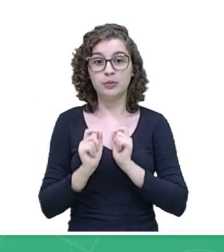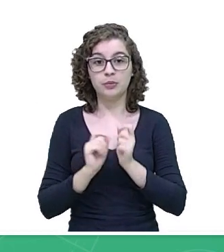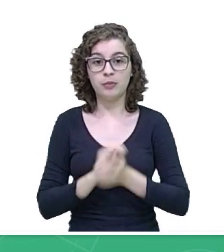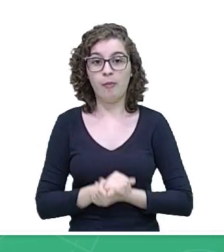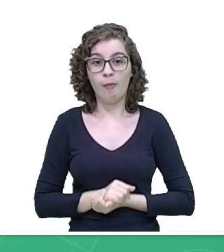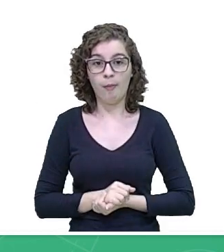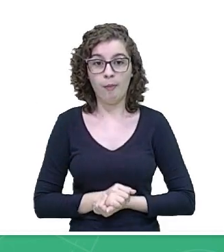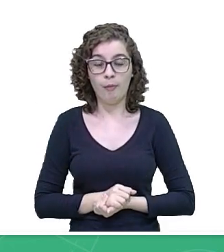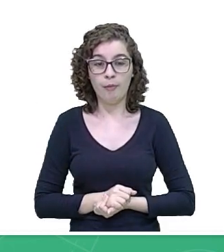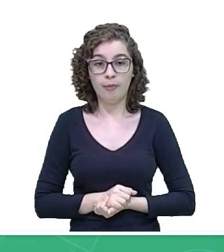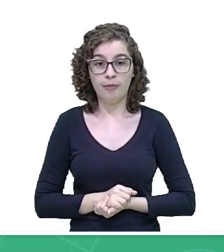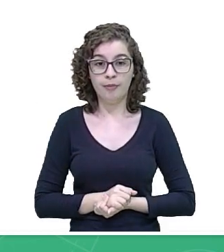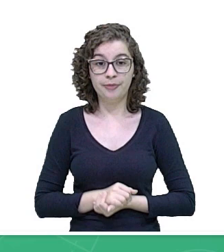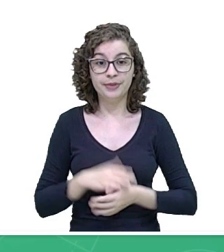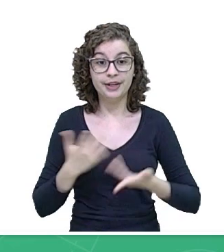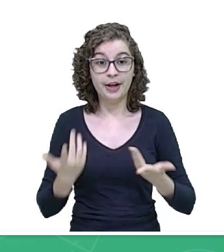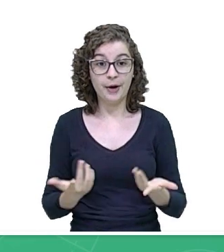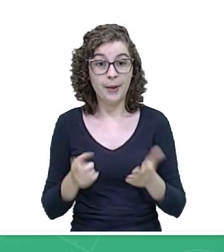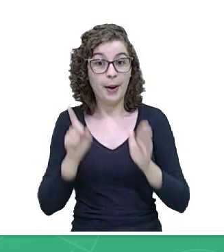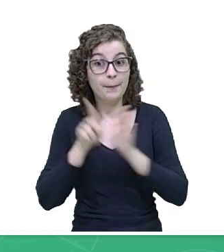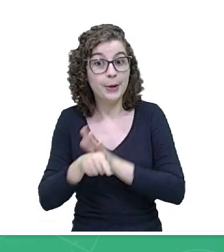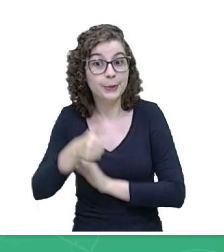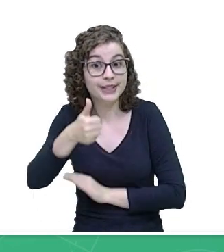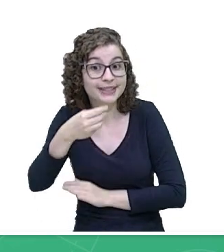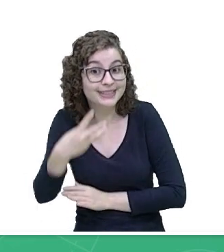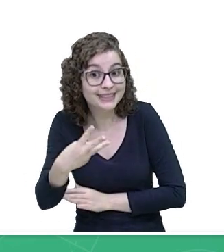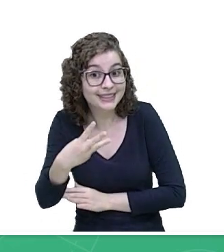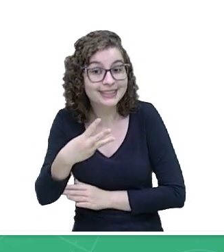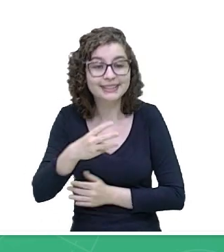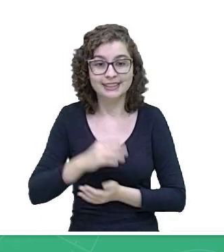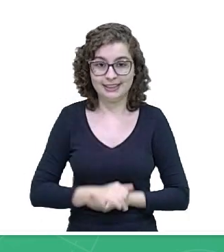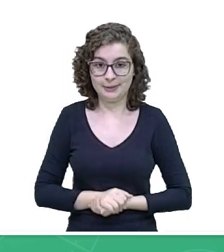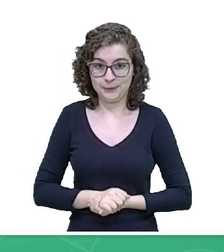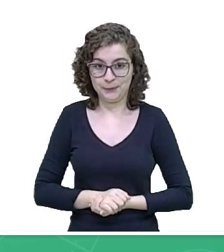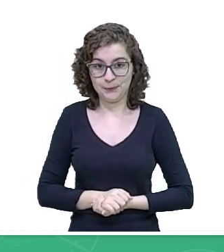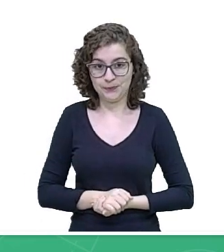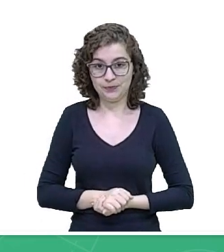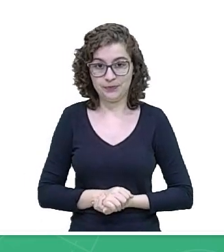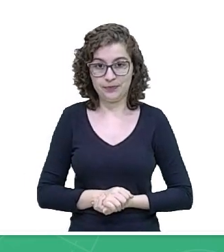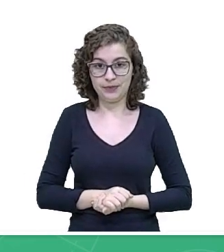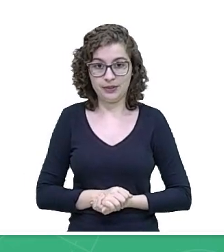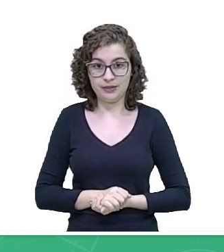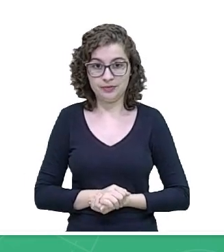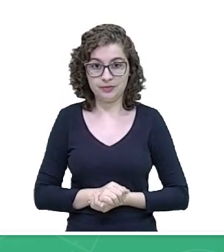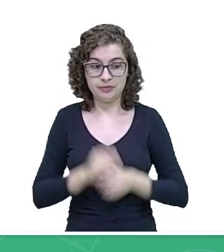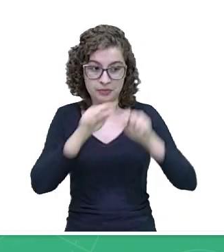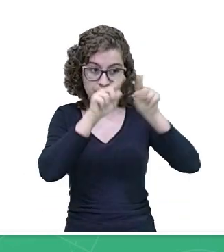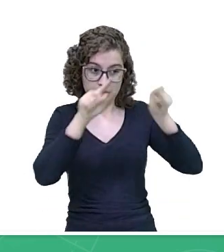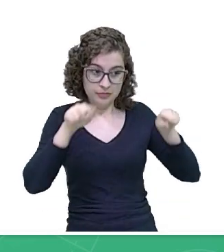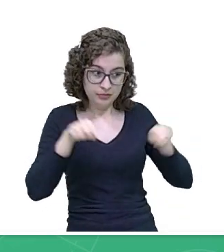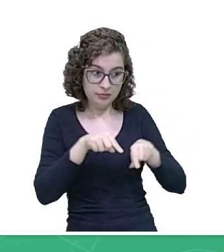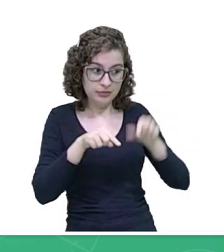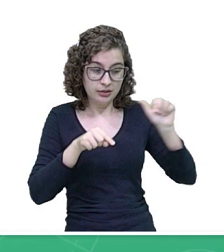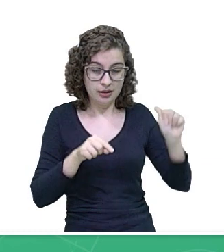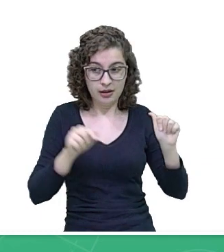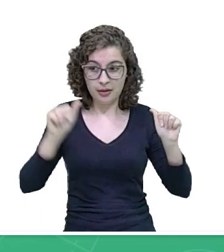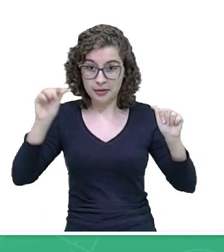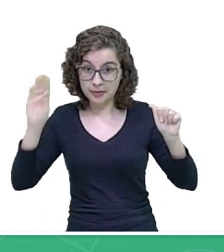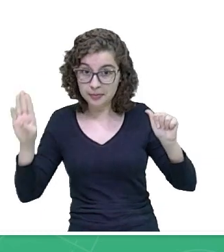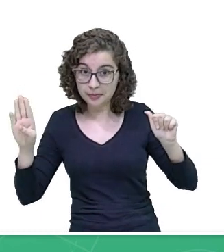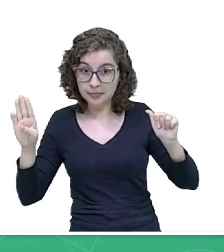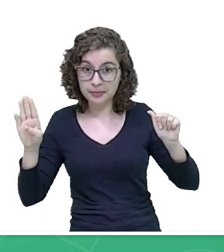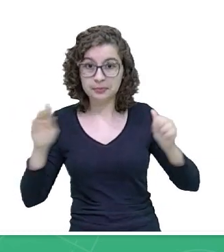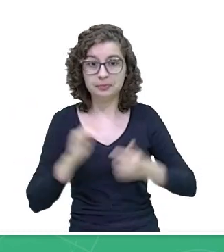agora? Agora nós temos aqui a questão 13. Considere as matrizes A e B a